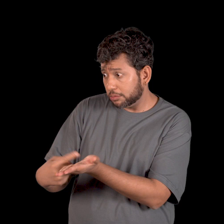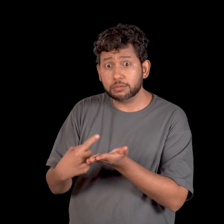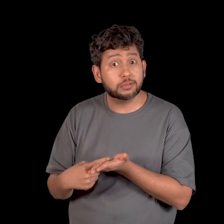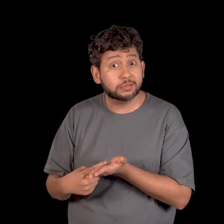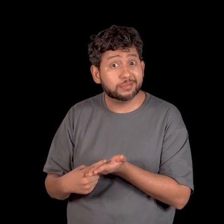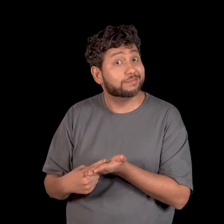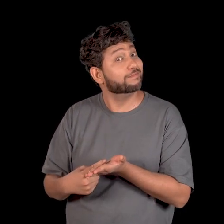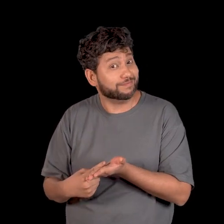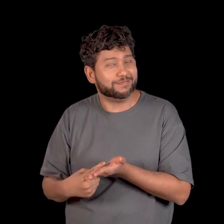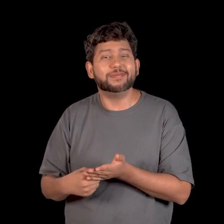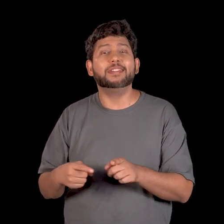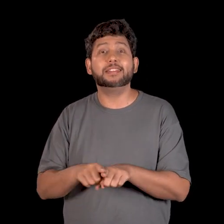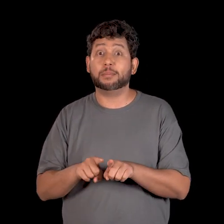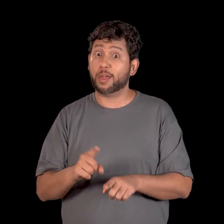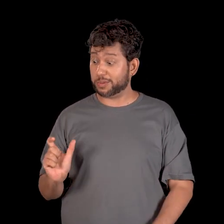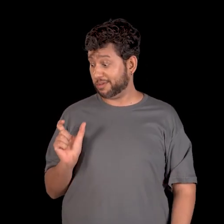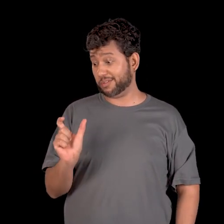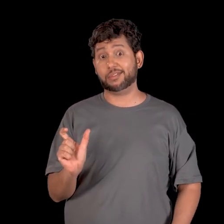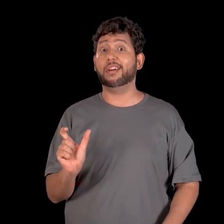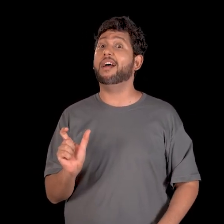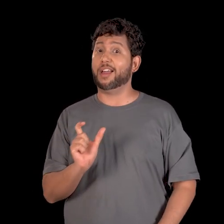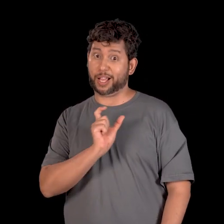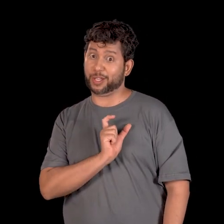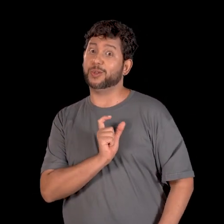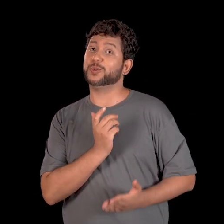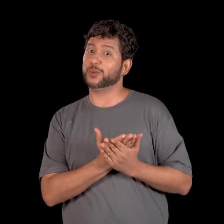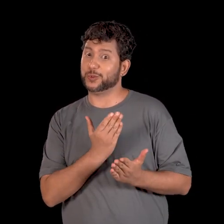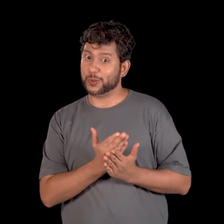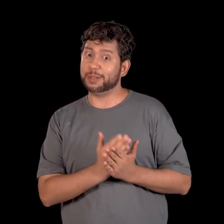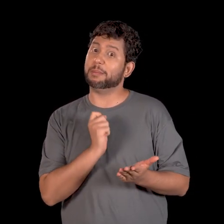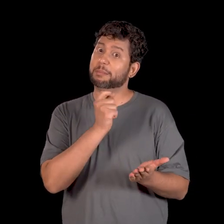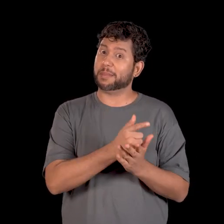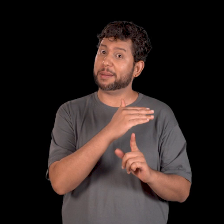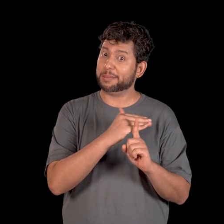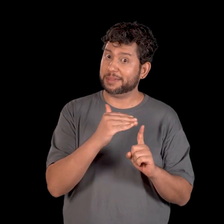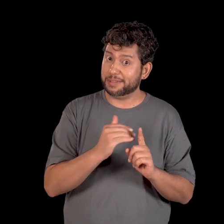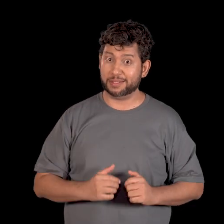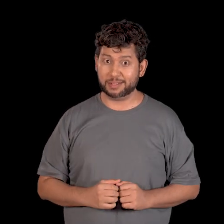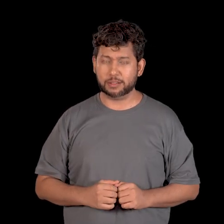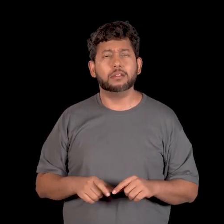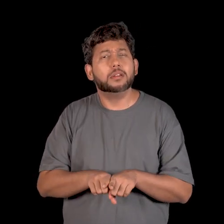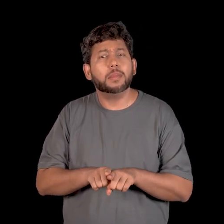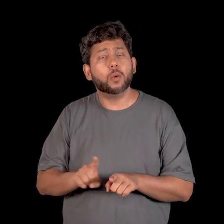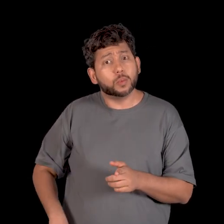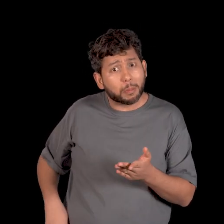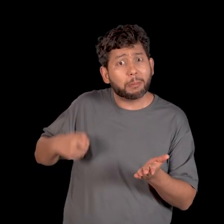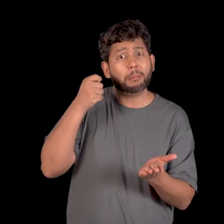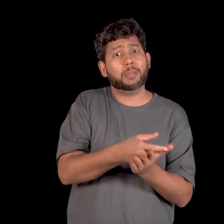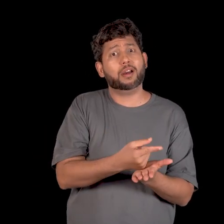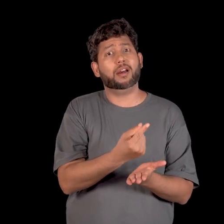todo mundo esteja disponível e com a qual estejam de acordo. Ter a carteirinha de estudante para pagar meia